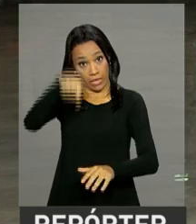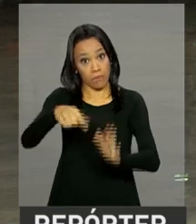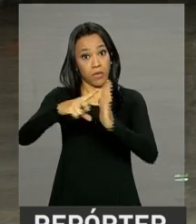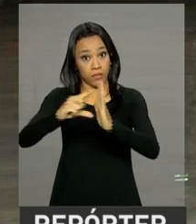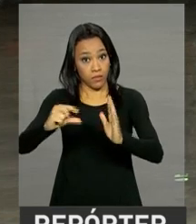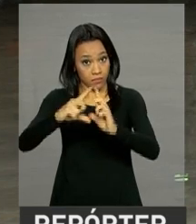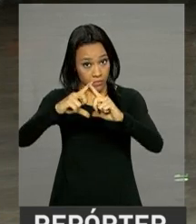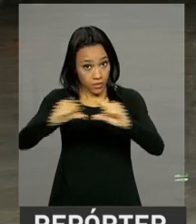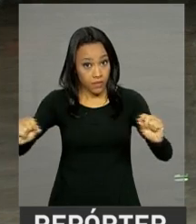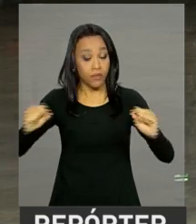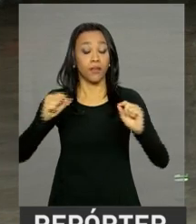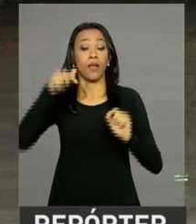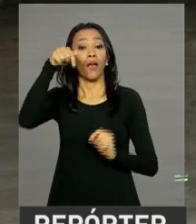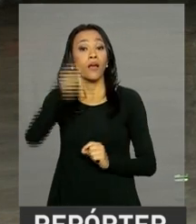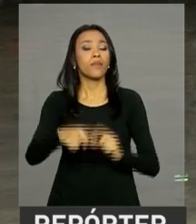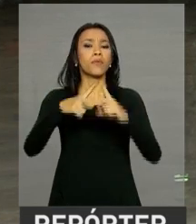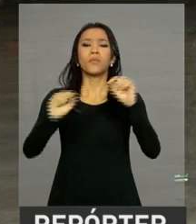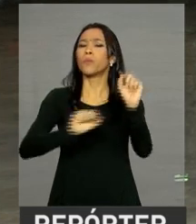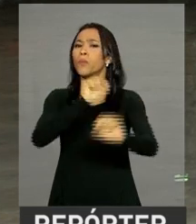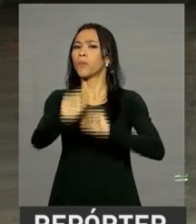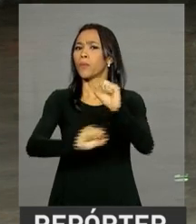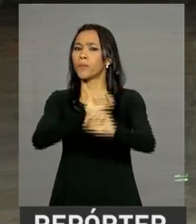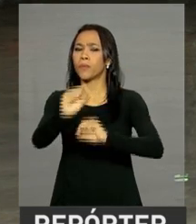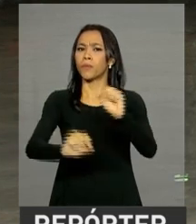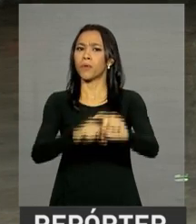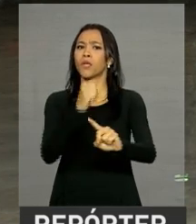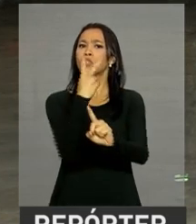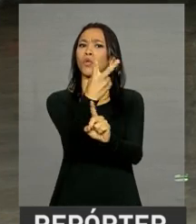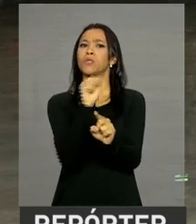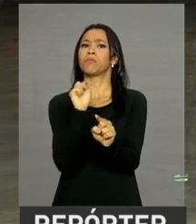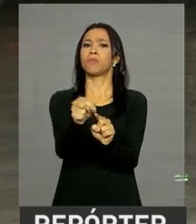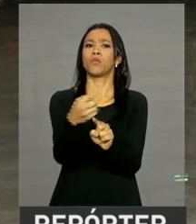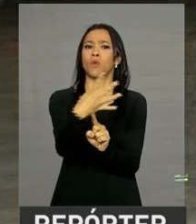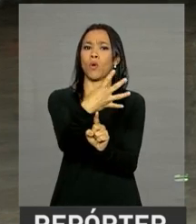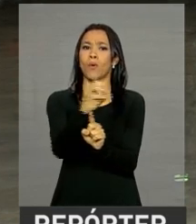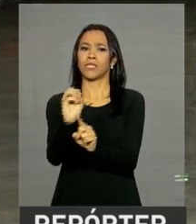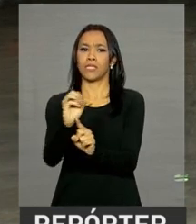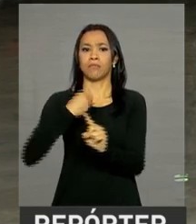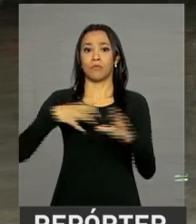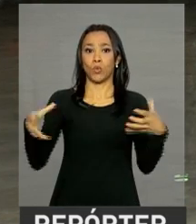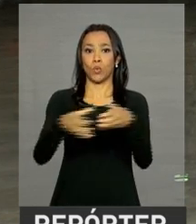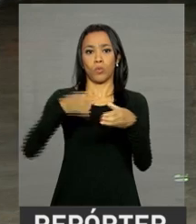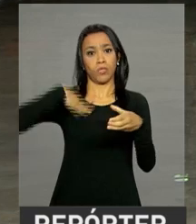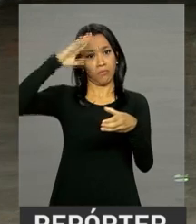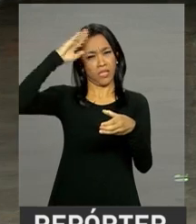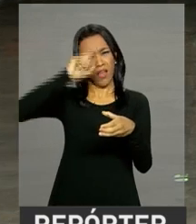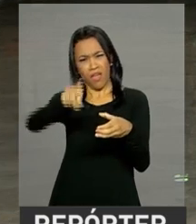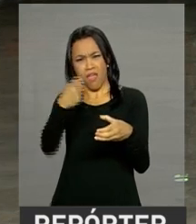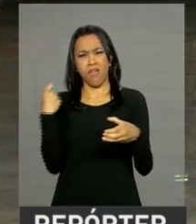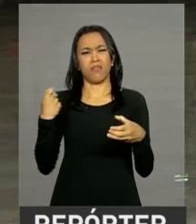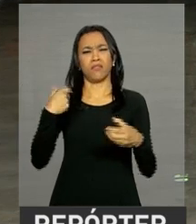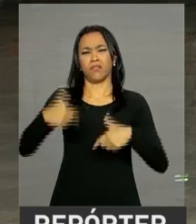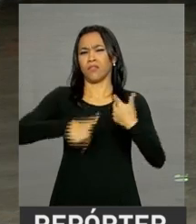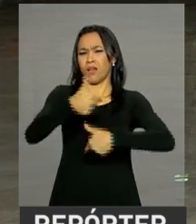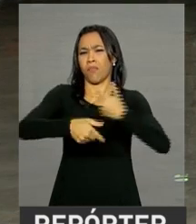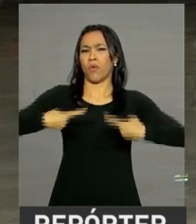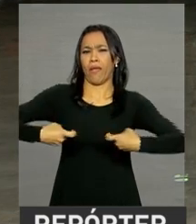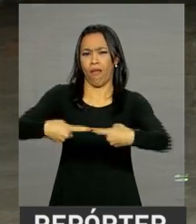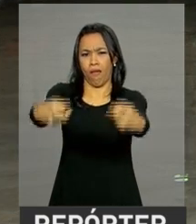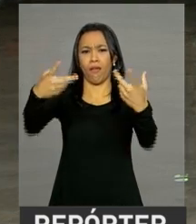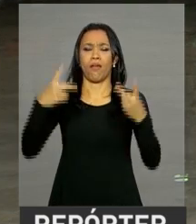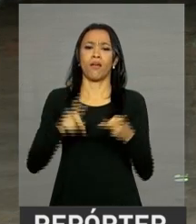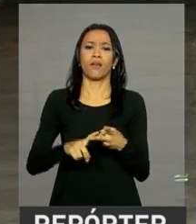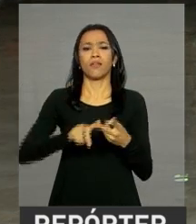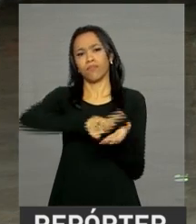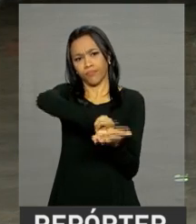Esse desfile de 7 de setembro aqui em Brasília contou com 2.400 militares, ex-combatentes, tropas terrestres e também tropas